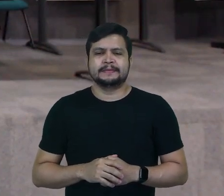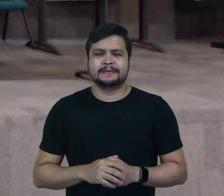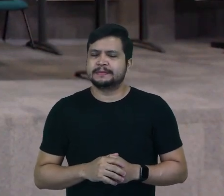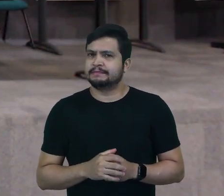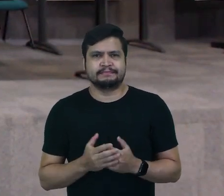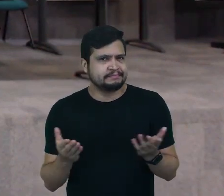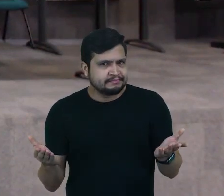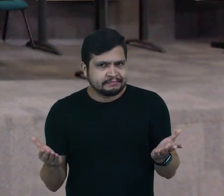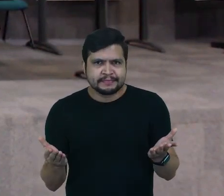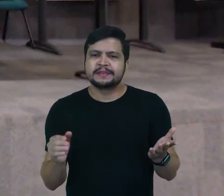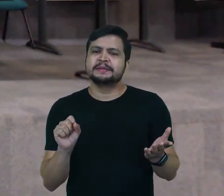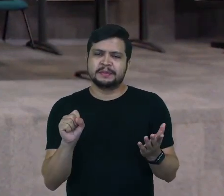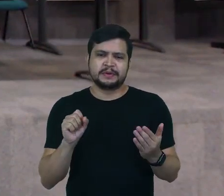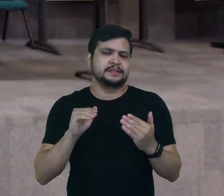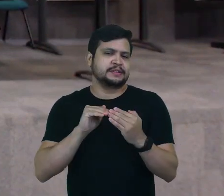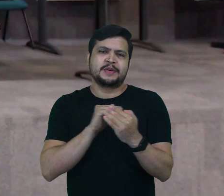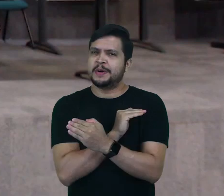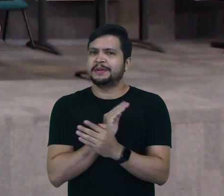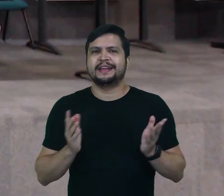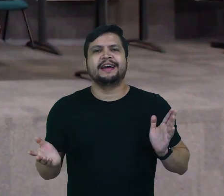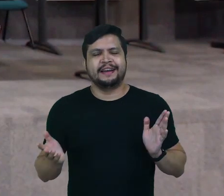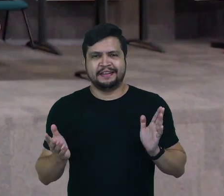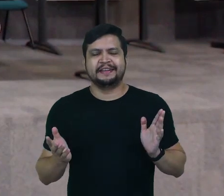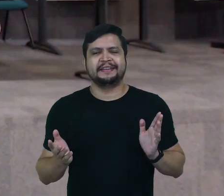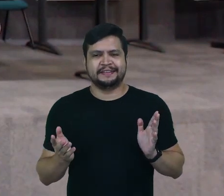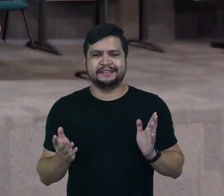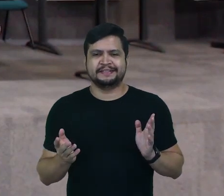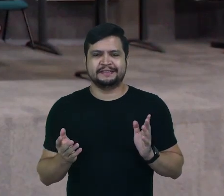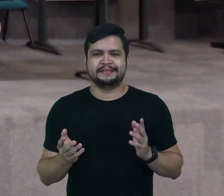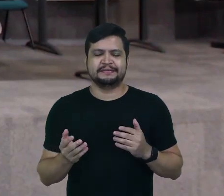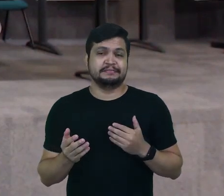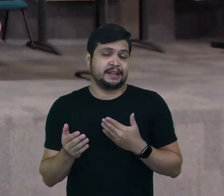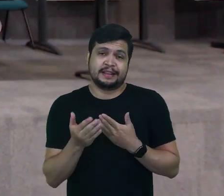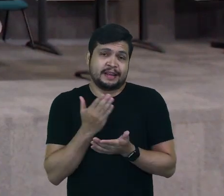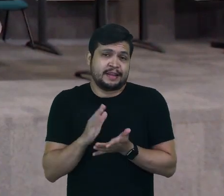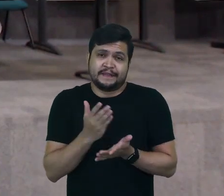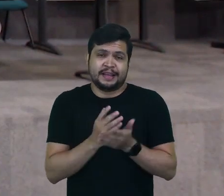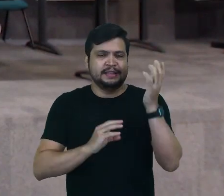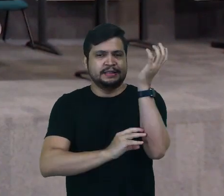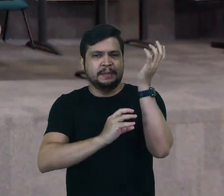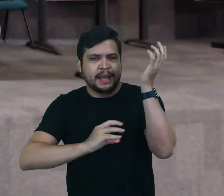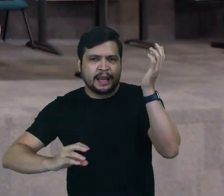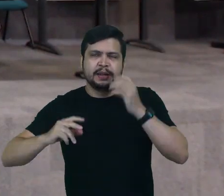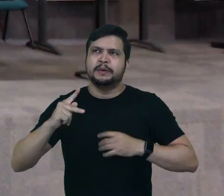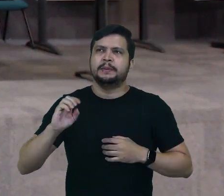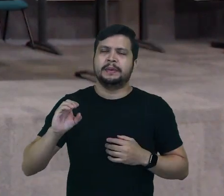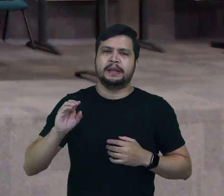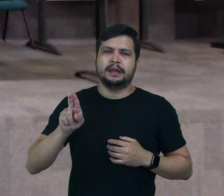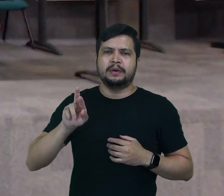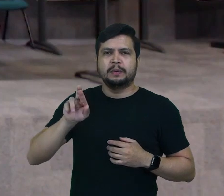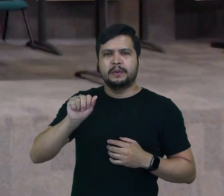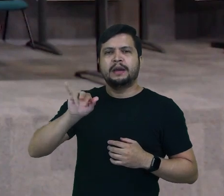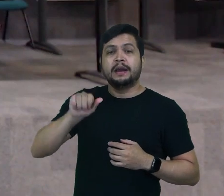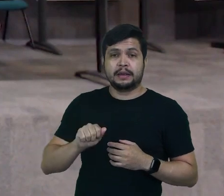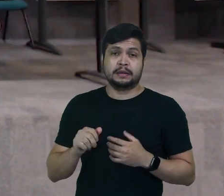Hã? Não, mas pode discordar. Clara, esse negócio de pecuária no semiárido, isso não tem nada a ver.